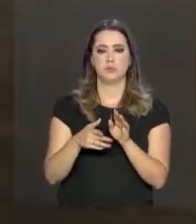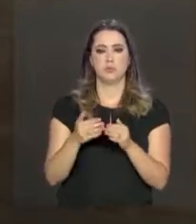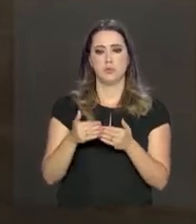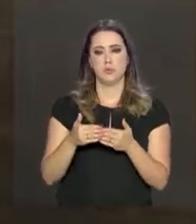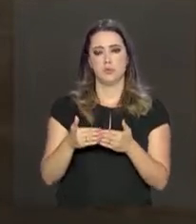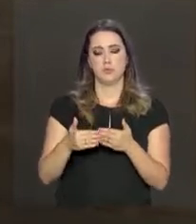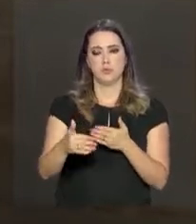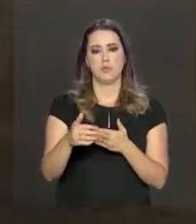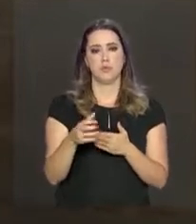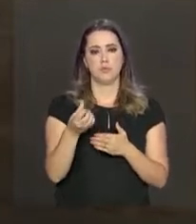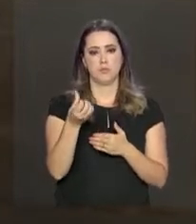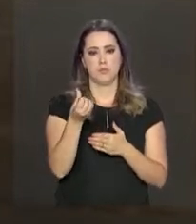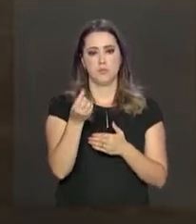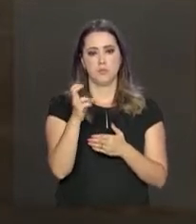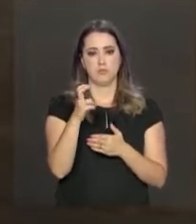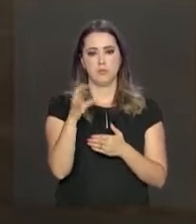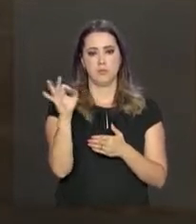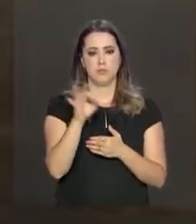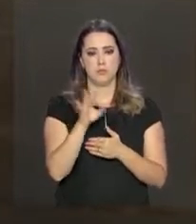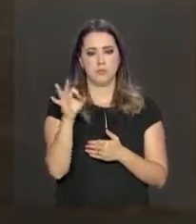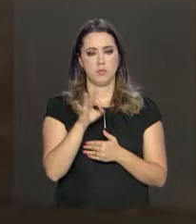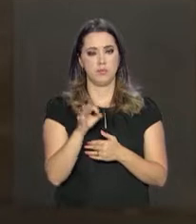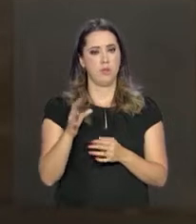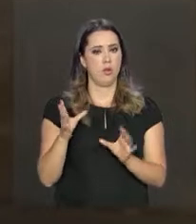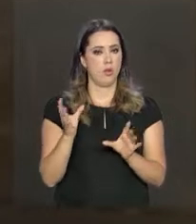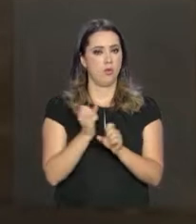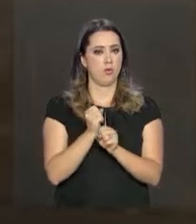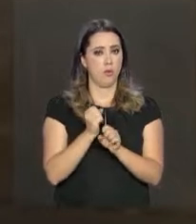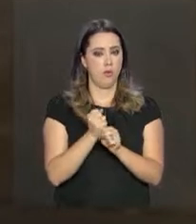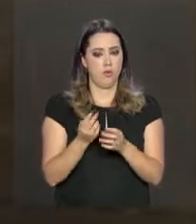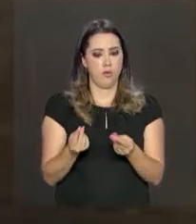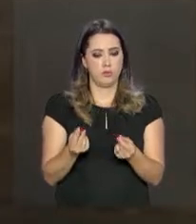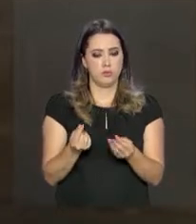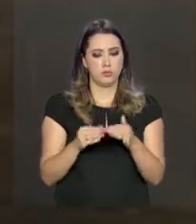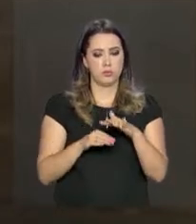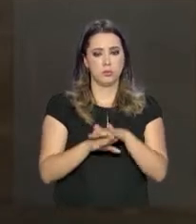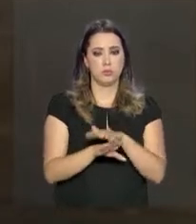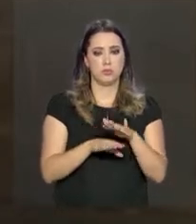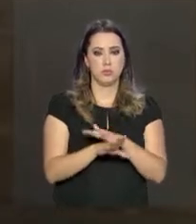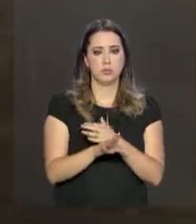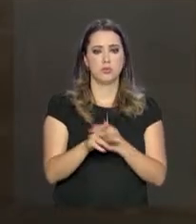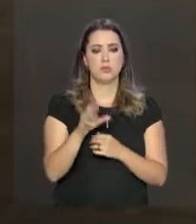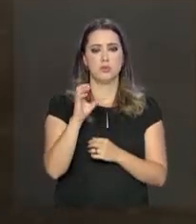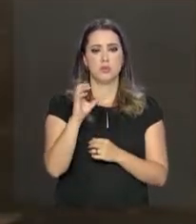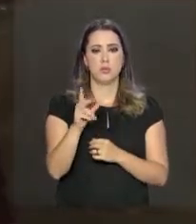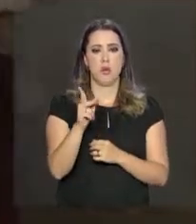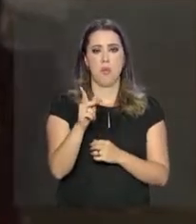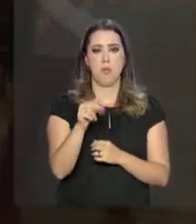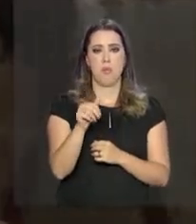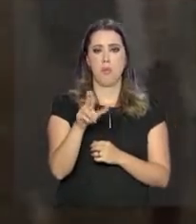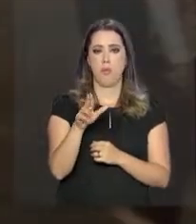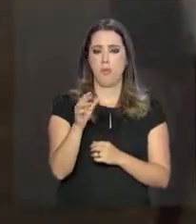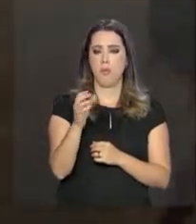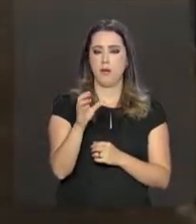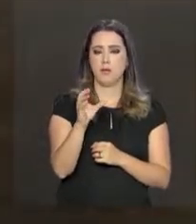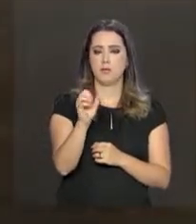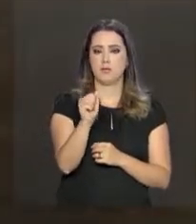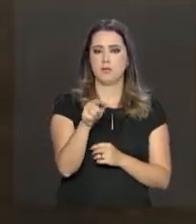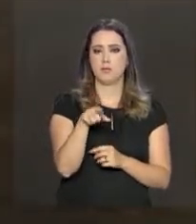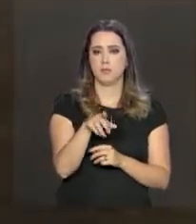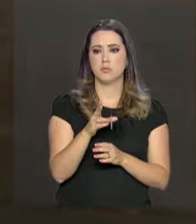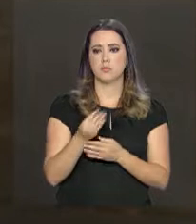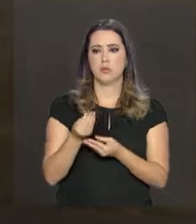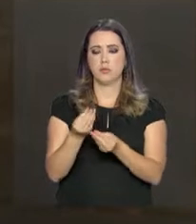mantido os 65% do montante depositado em caderneta de poupança que devem ser direcionados para o crédito